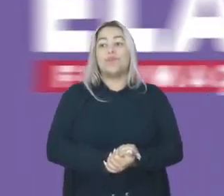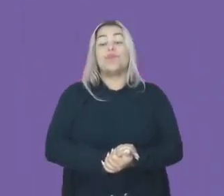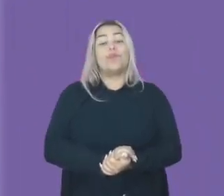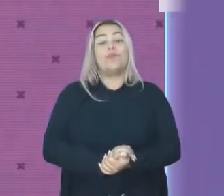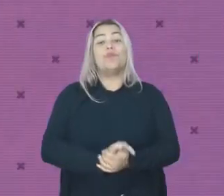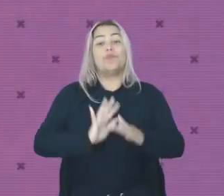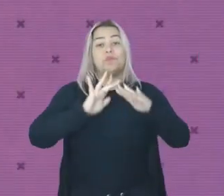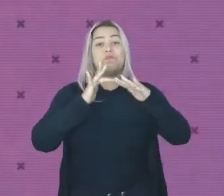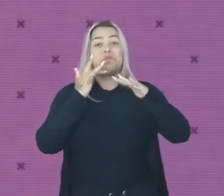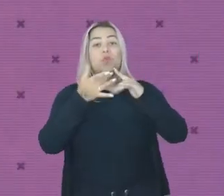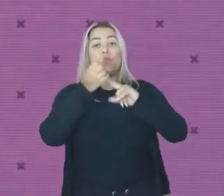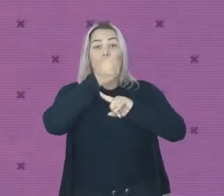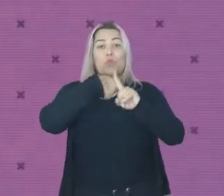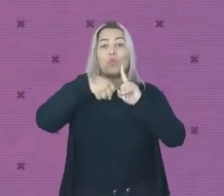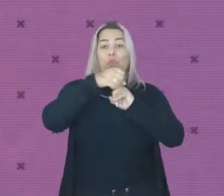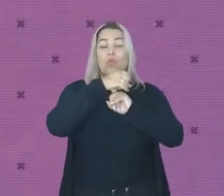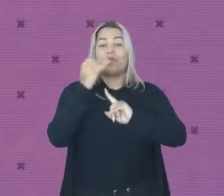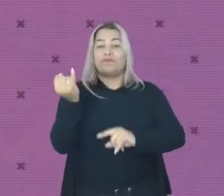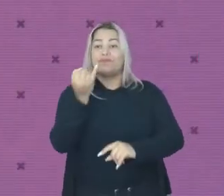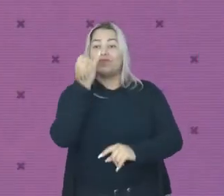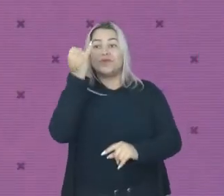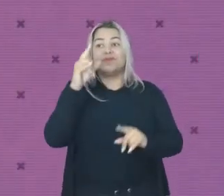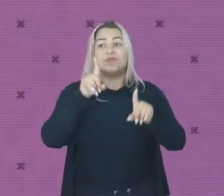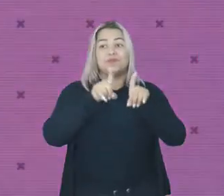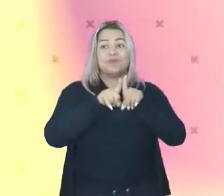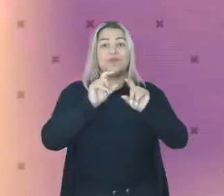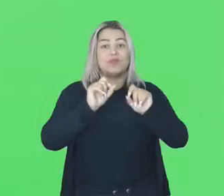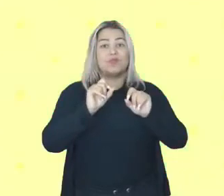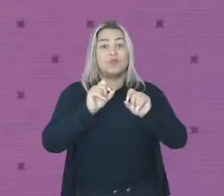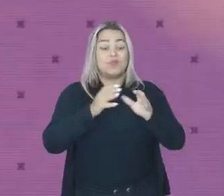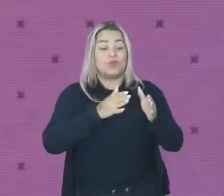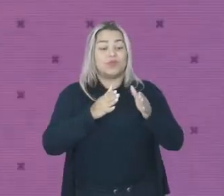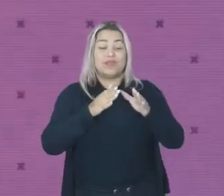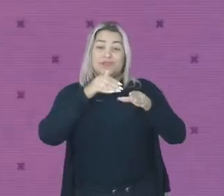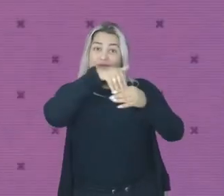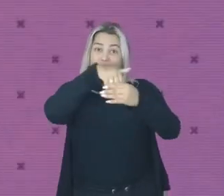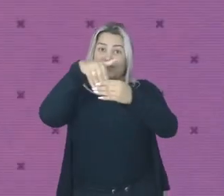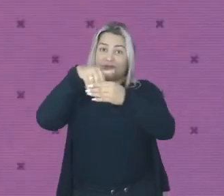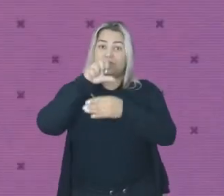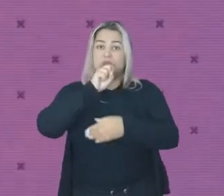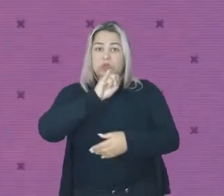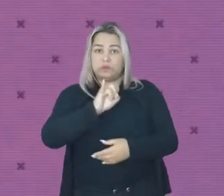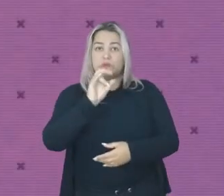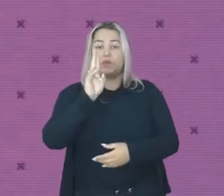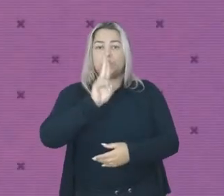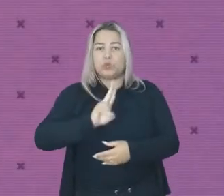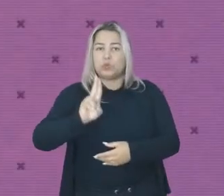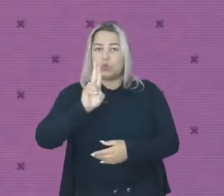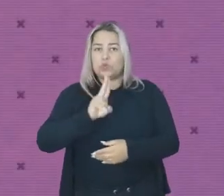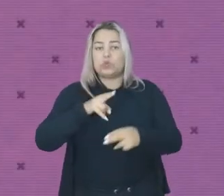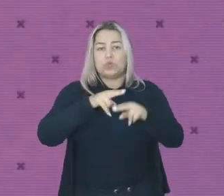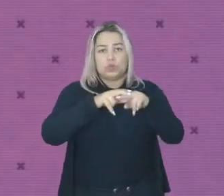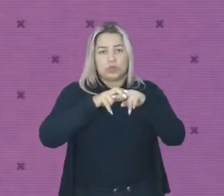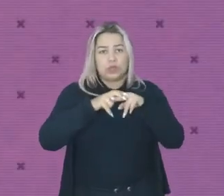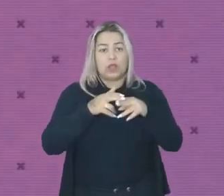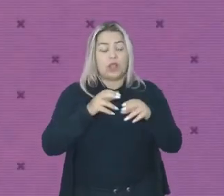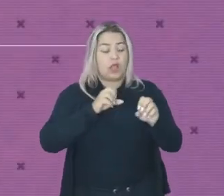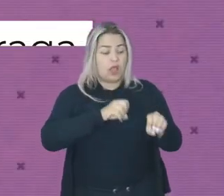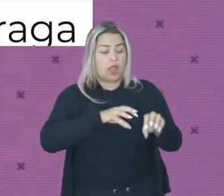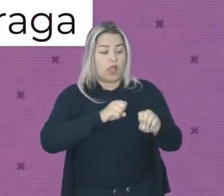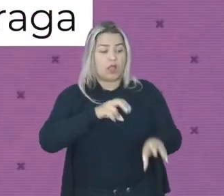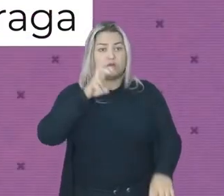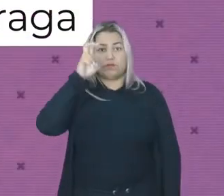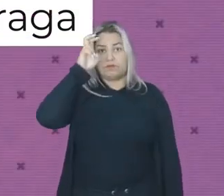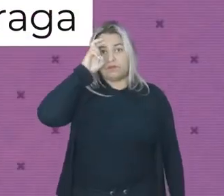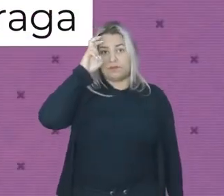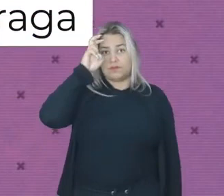As redes sociais podem ser importantes aliadas no processo eleitoral, se bem utilizadas. Por isso, na aula desta